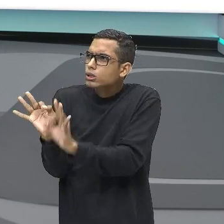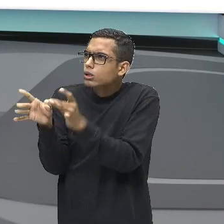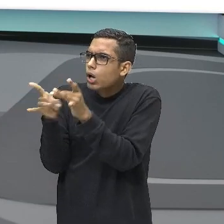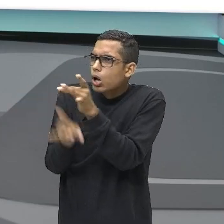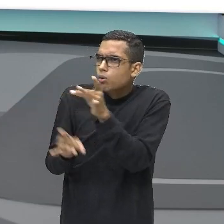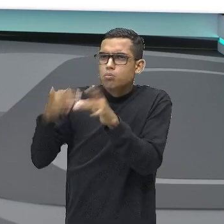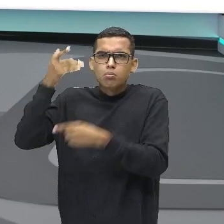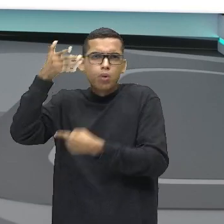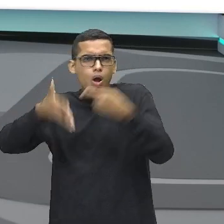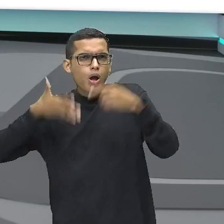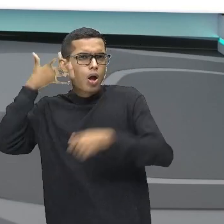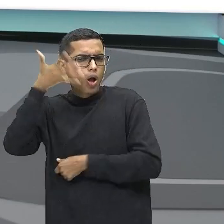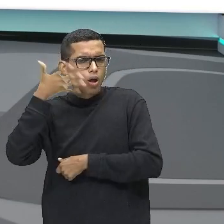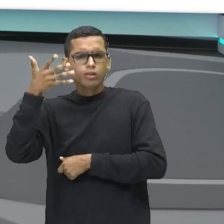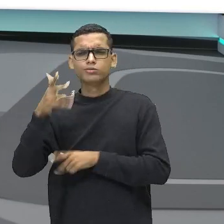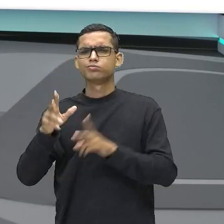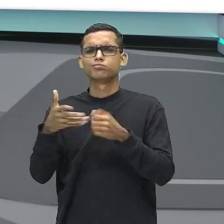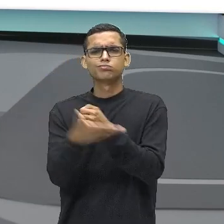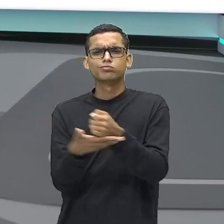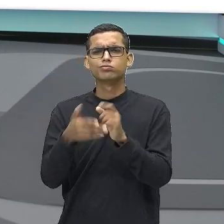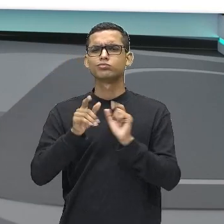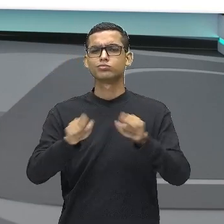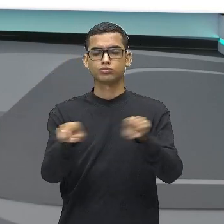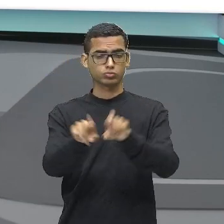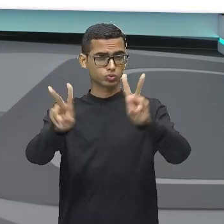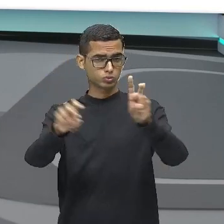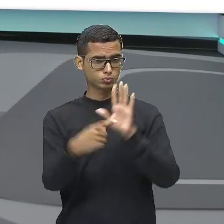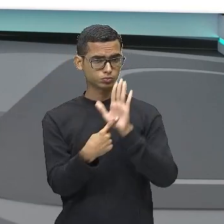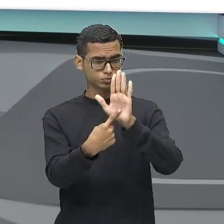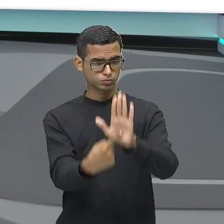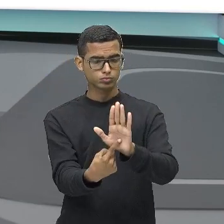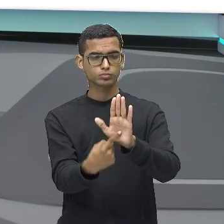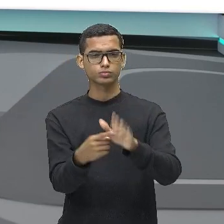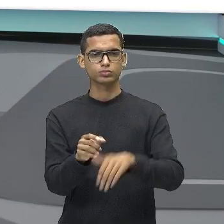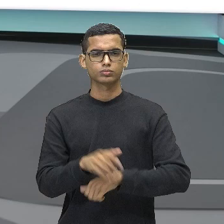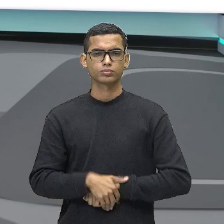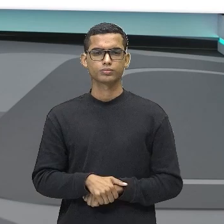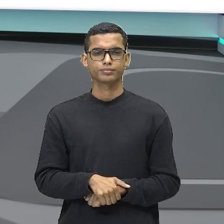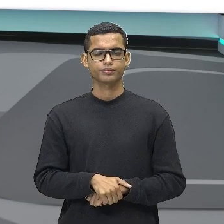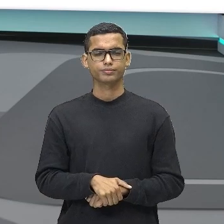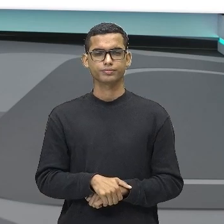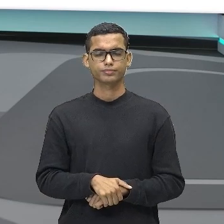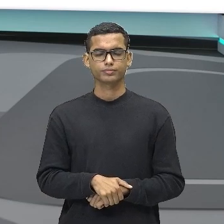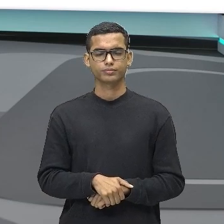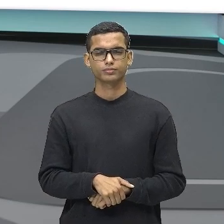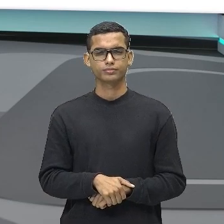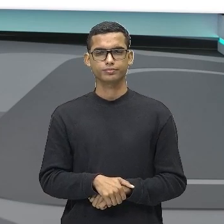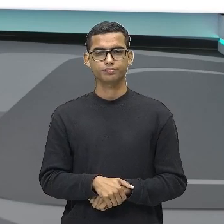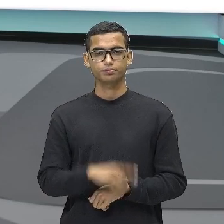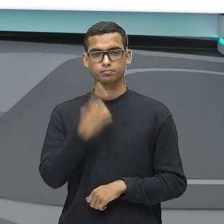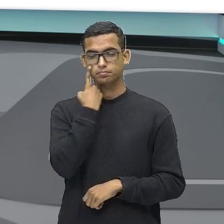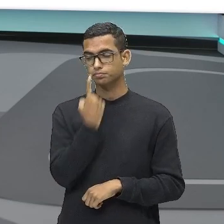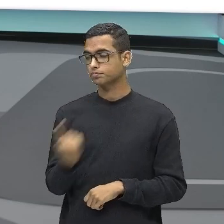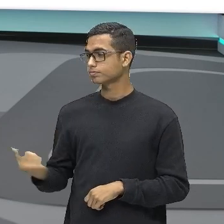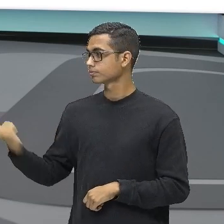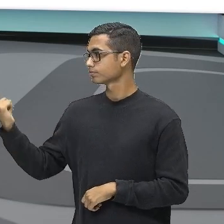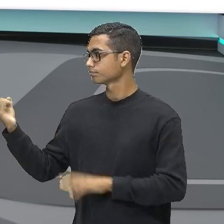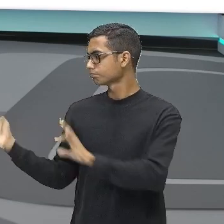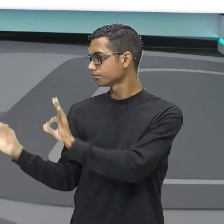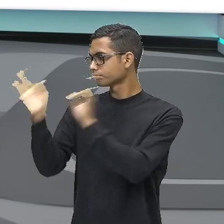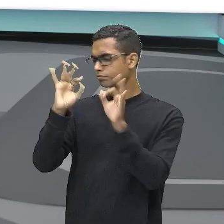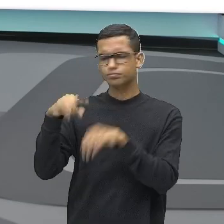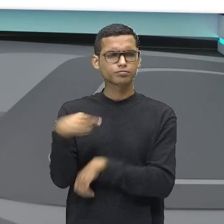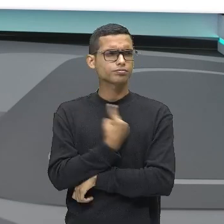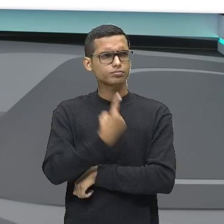base exatamente na temática que foi exposta para esses participantes, ok? Então observem aqui que, se formos